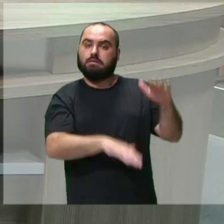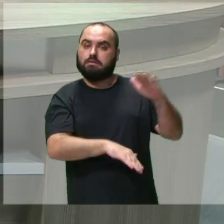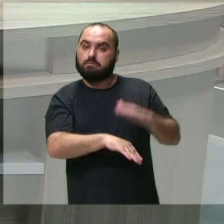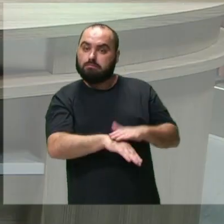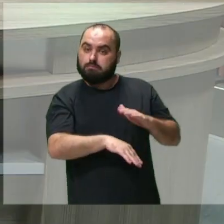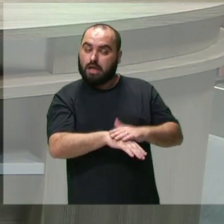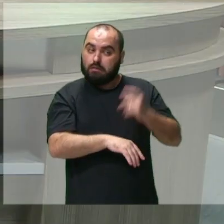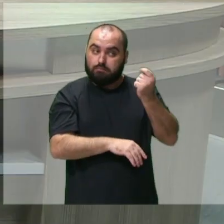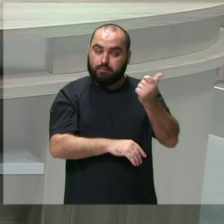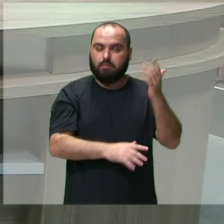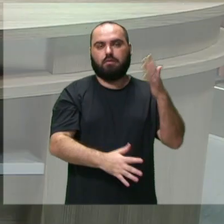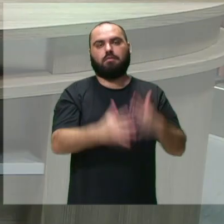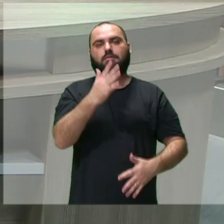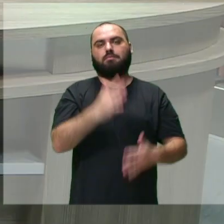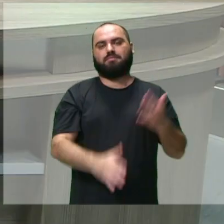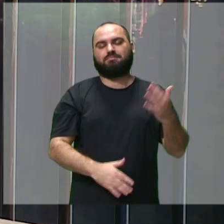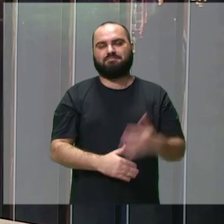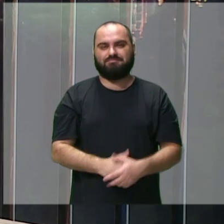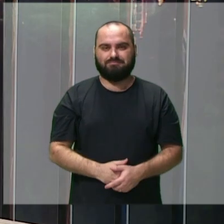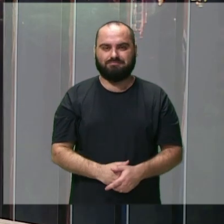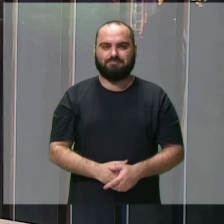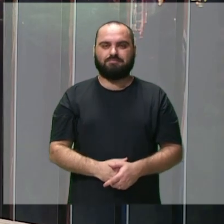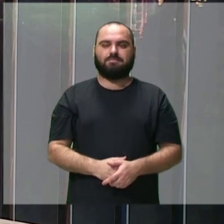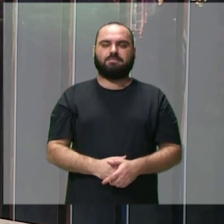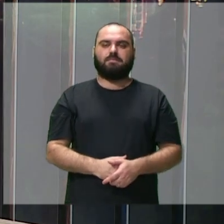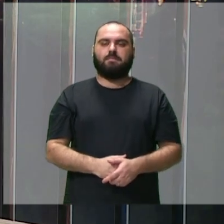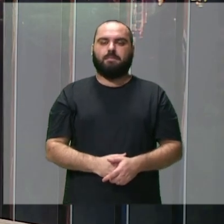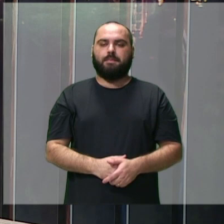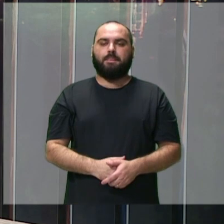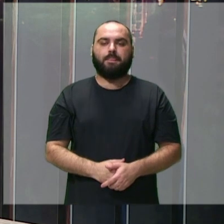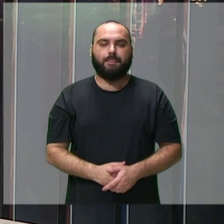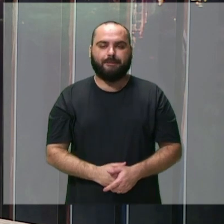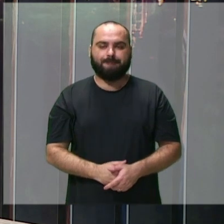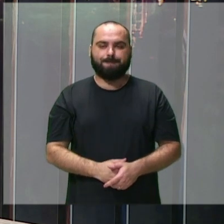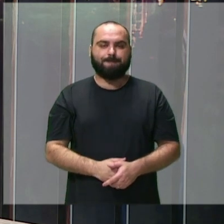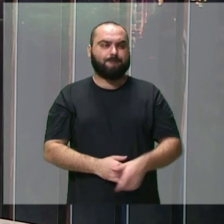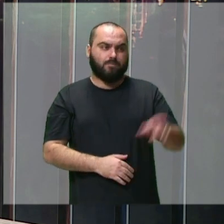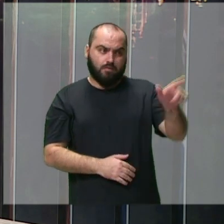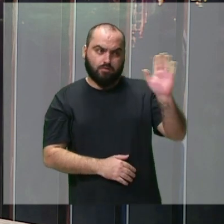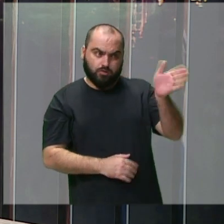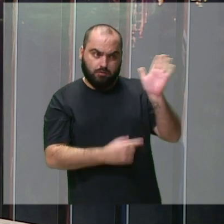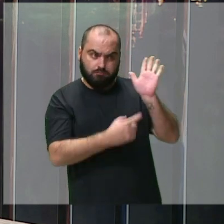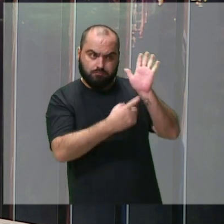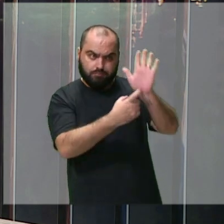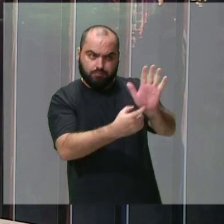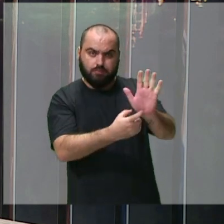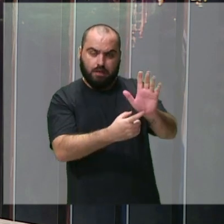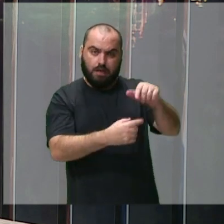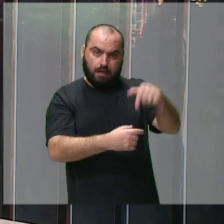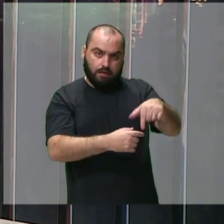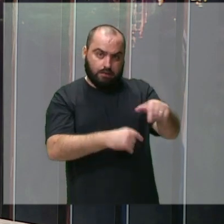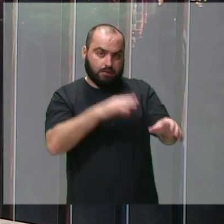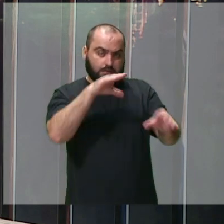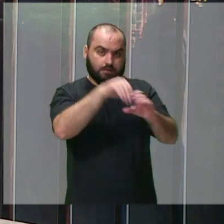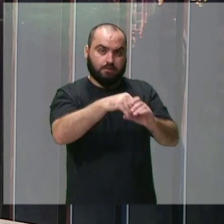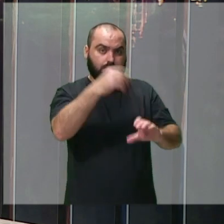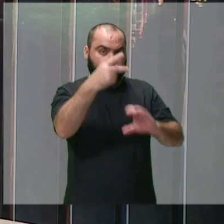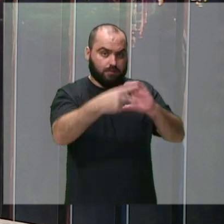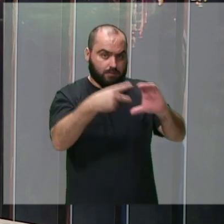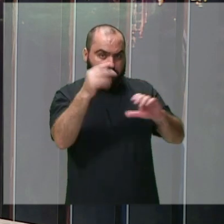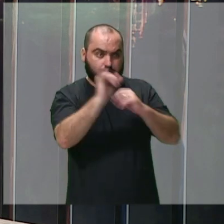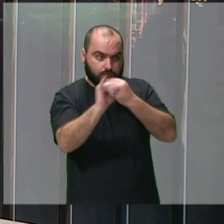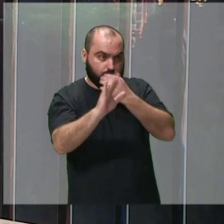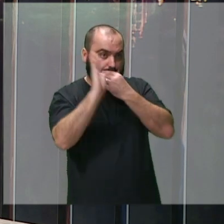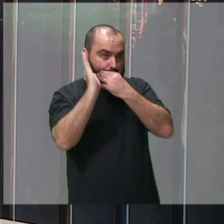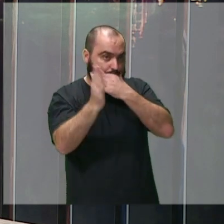pode atrapalhar também. E você já fez muitas exposições, inclusive tem aqui na Câmara de Vereadores, já expôs